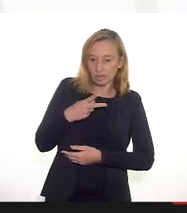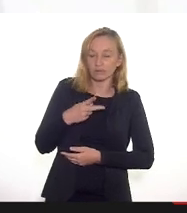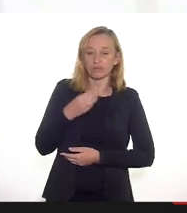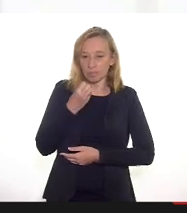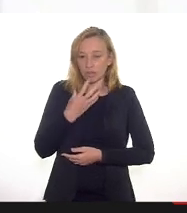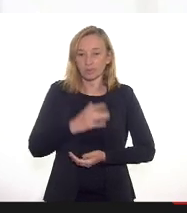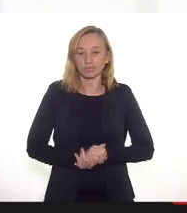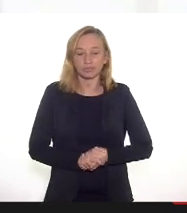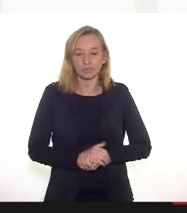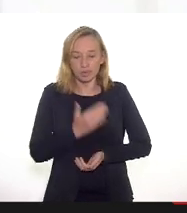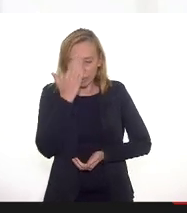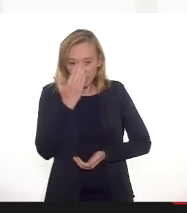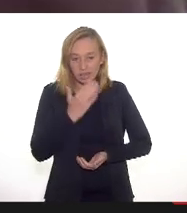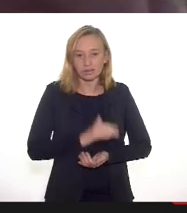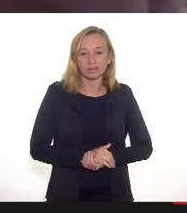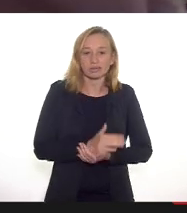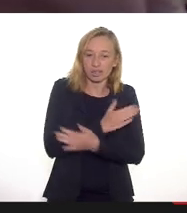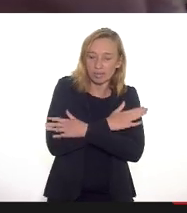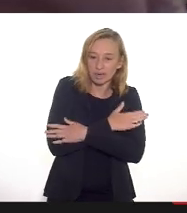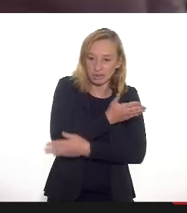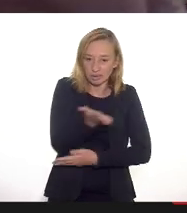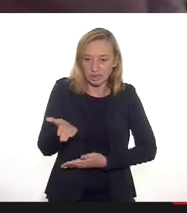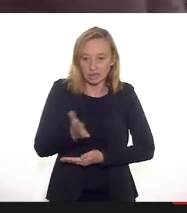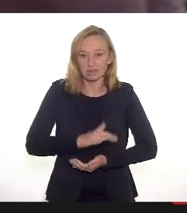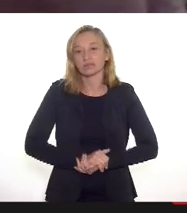contundente. Muito obrigado. Um abraço a todos.